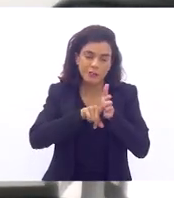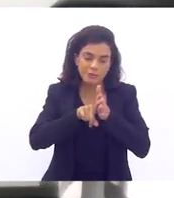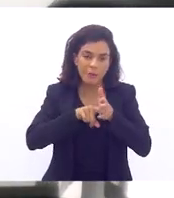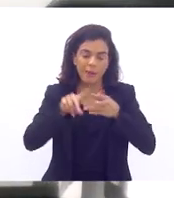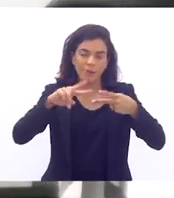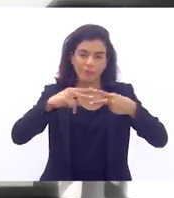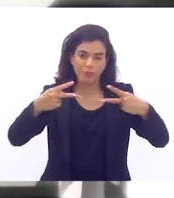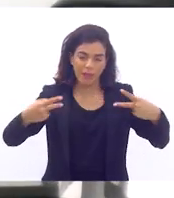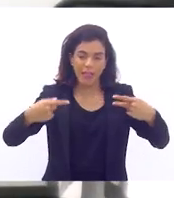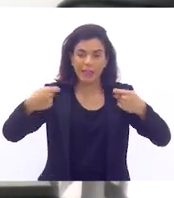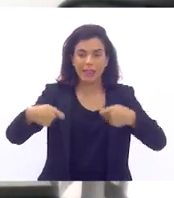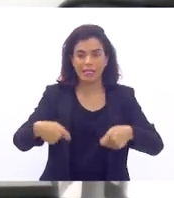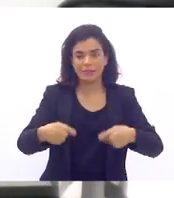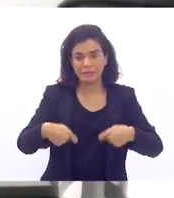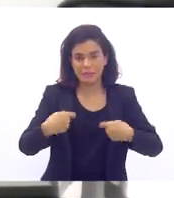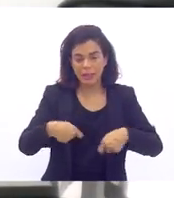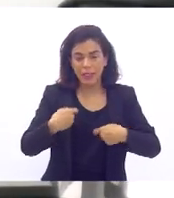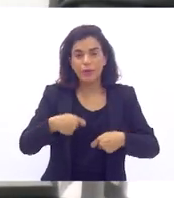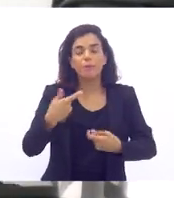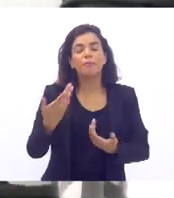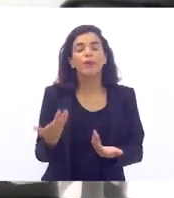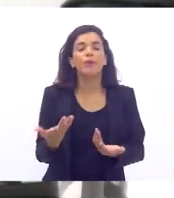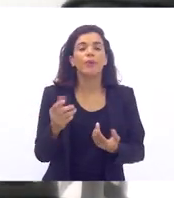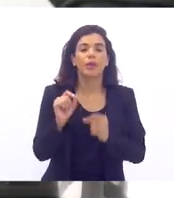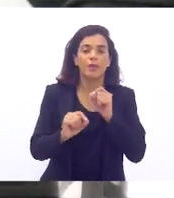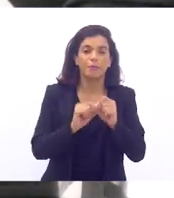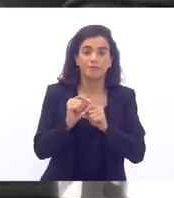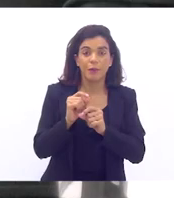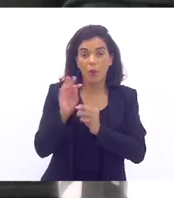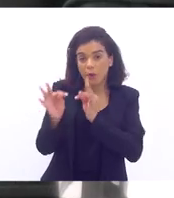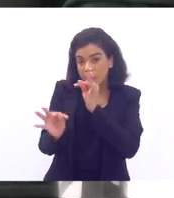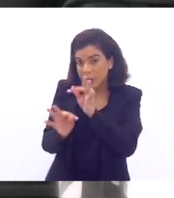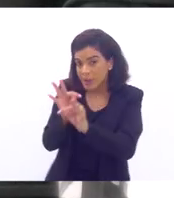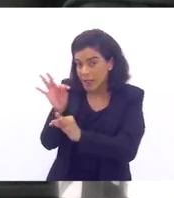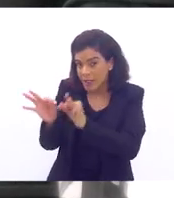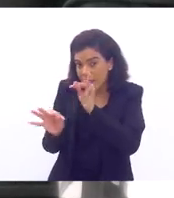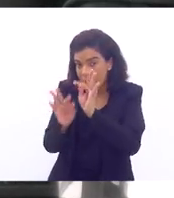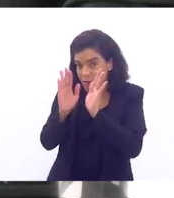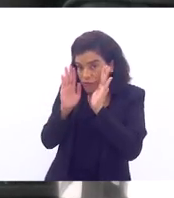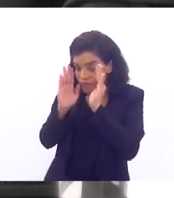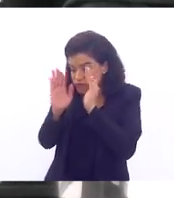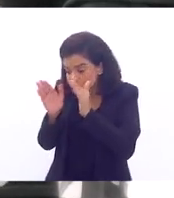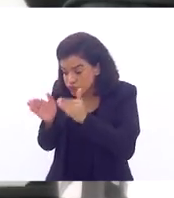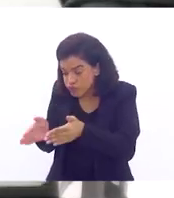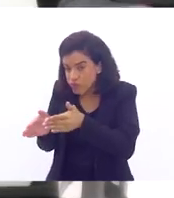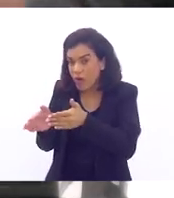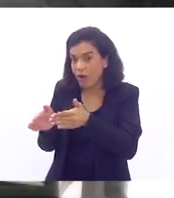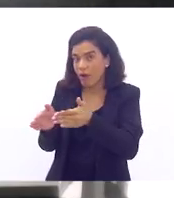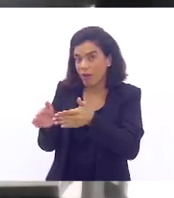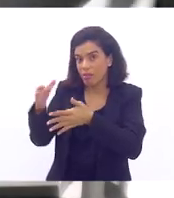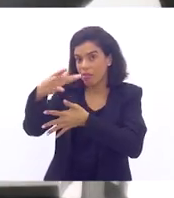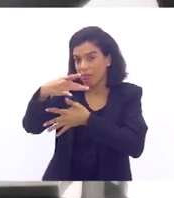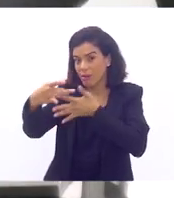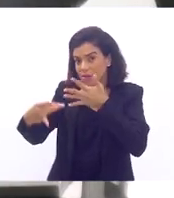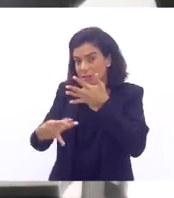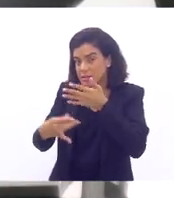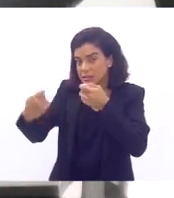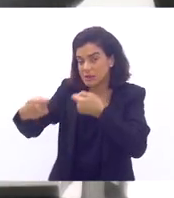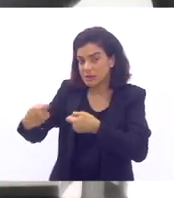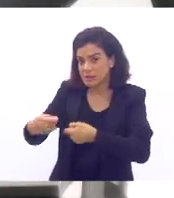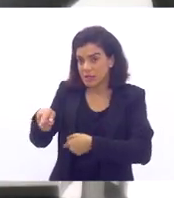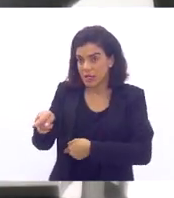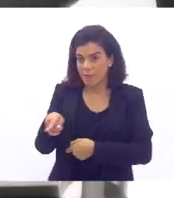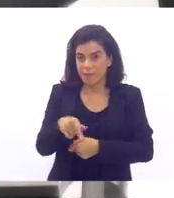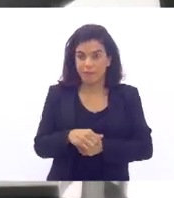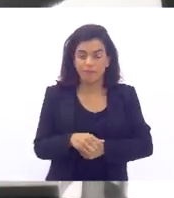é necessário para que então os cuidados sejam feitos de acordo com a especificidade ela é